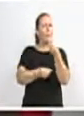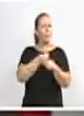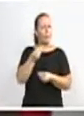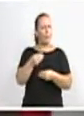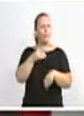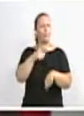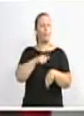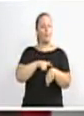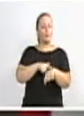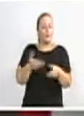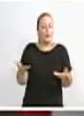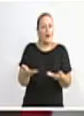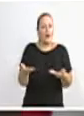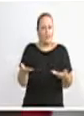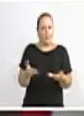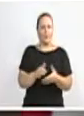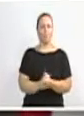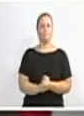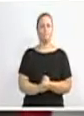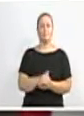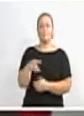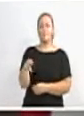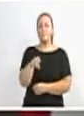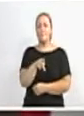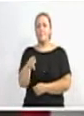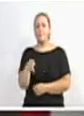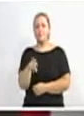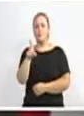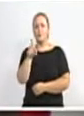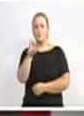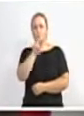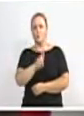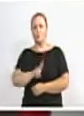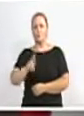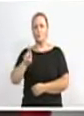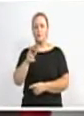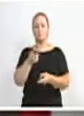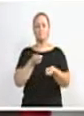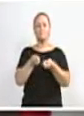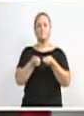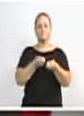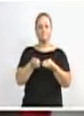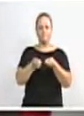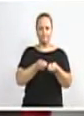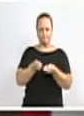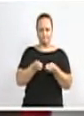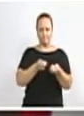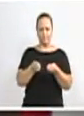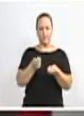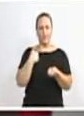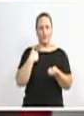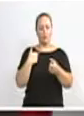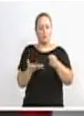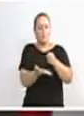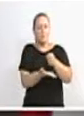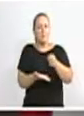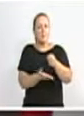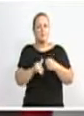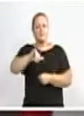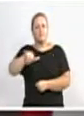do professor doutor em economia, José Carlos de Assis.